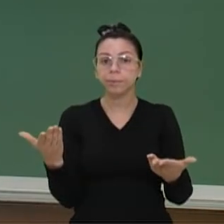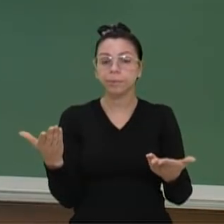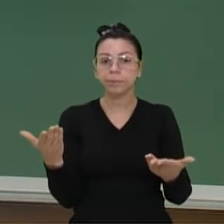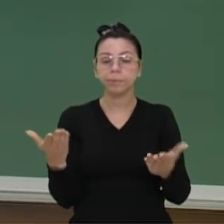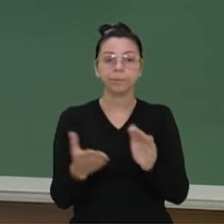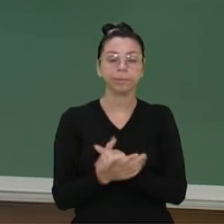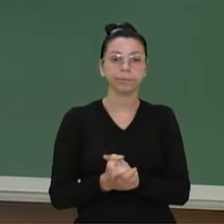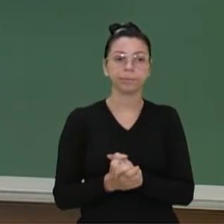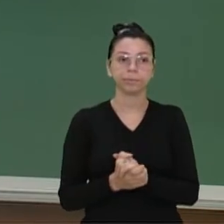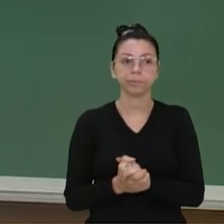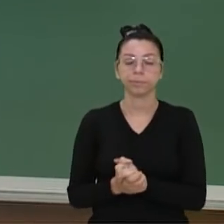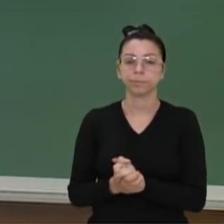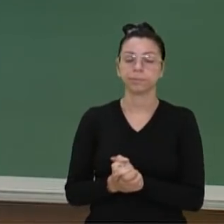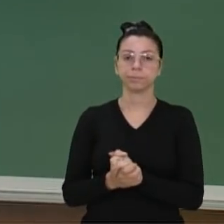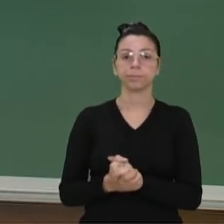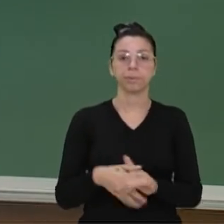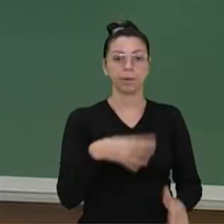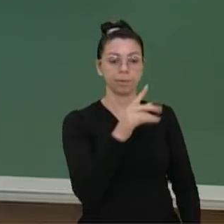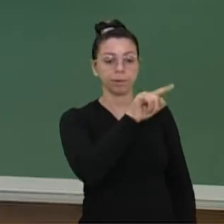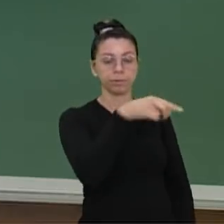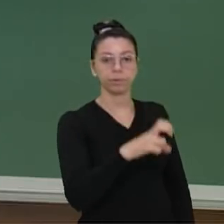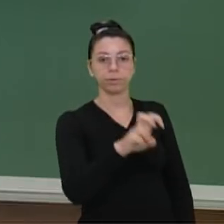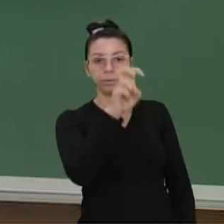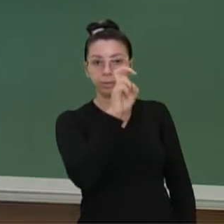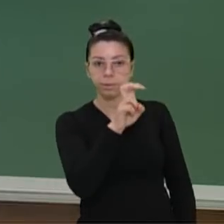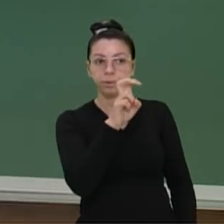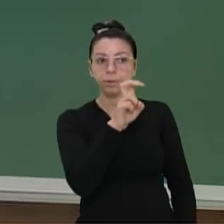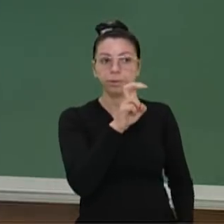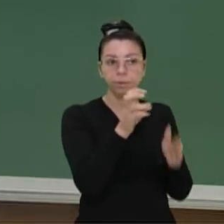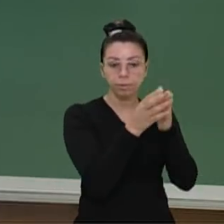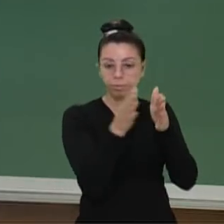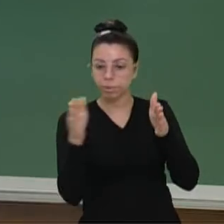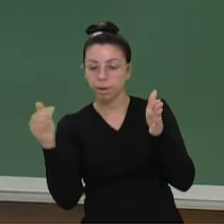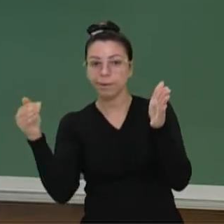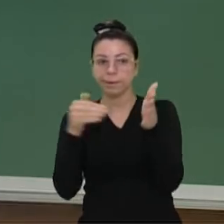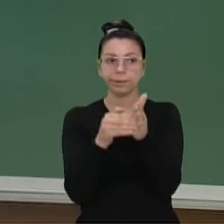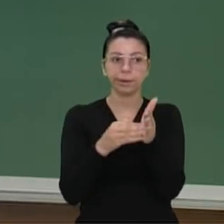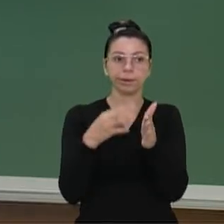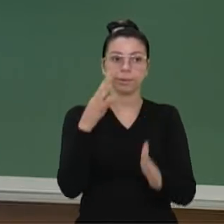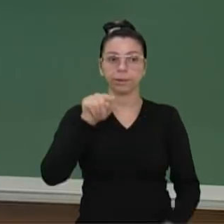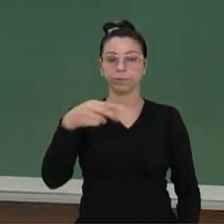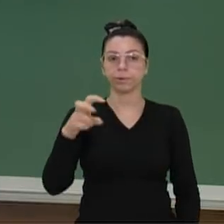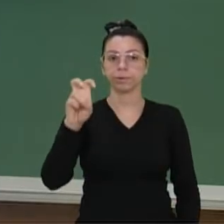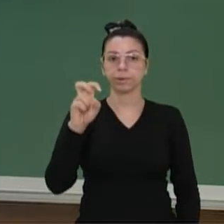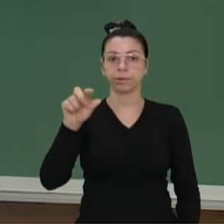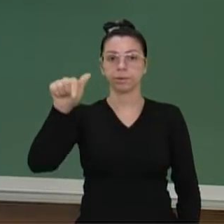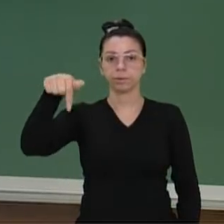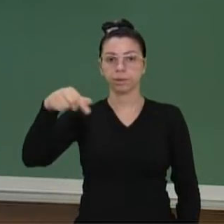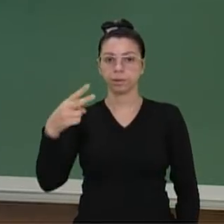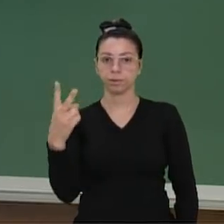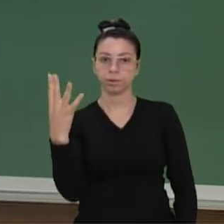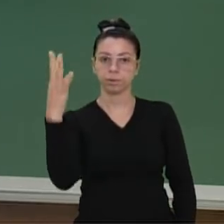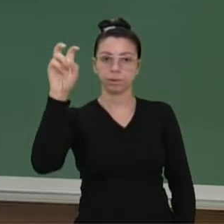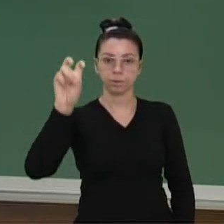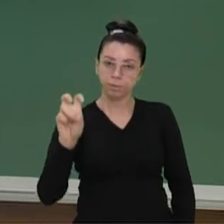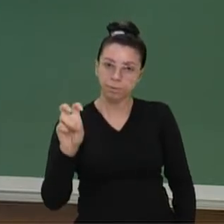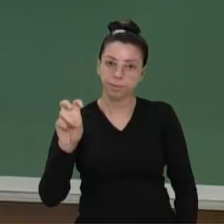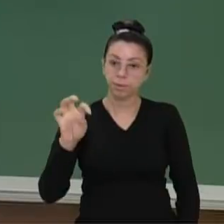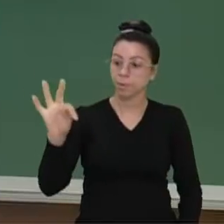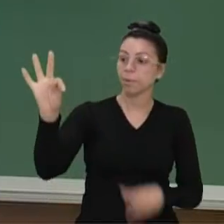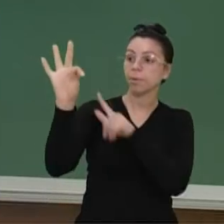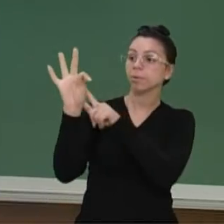o consumo vai sair de 4,5 para esse, o consumo esperado, o T vai ser a nossa incógnita. Então, por